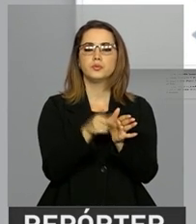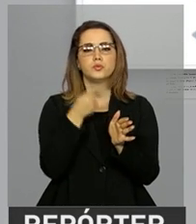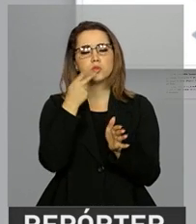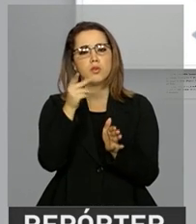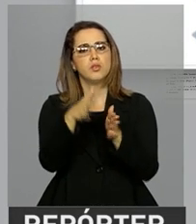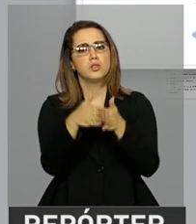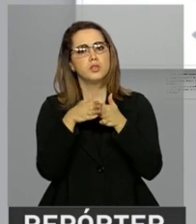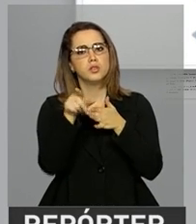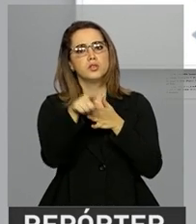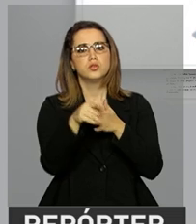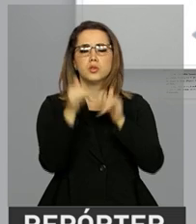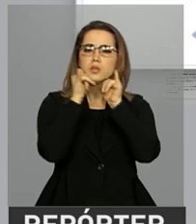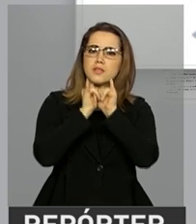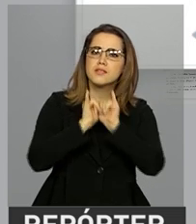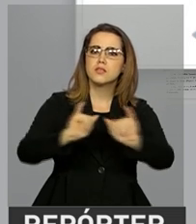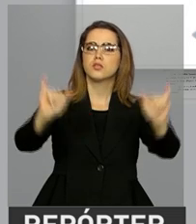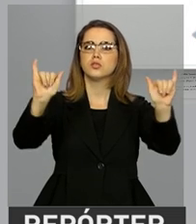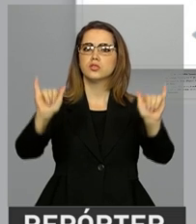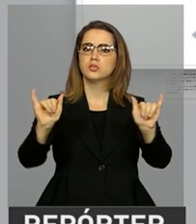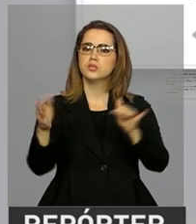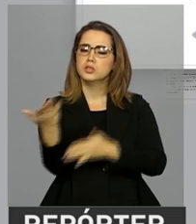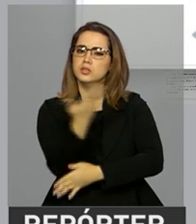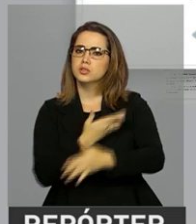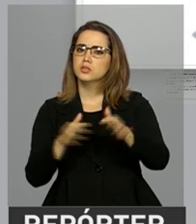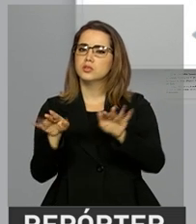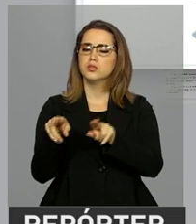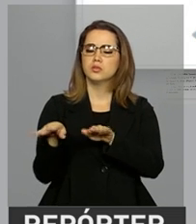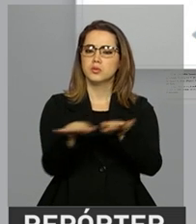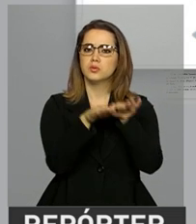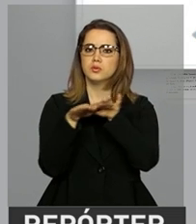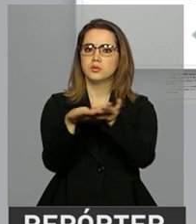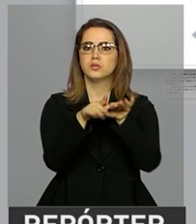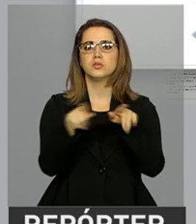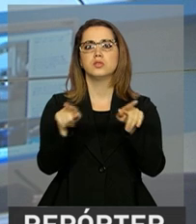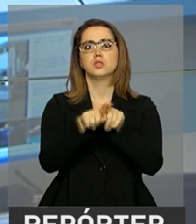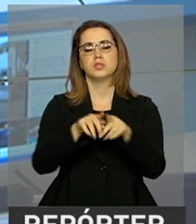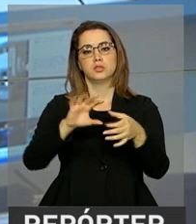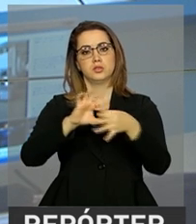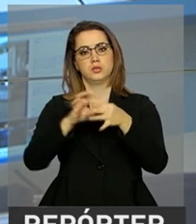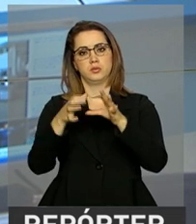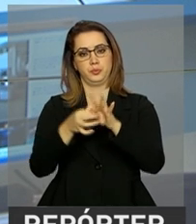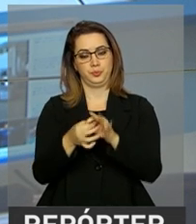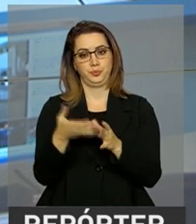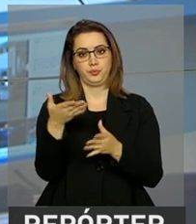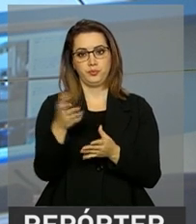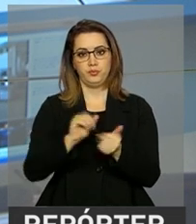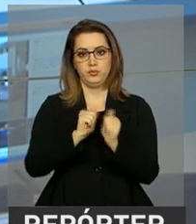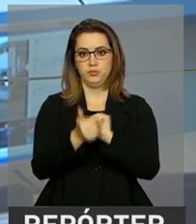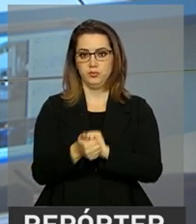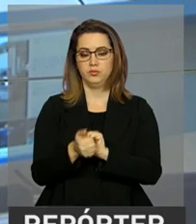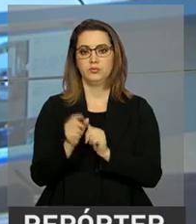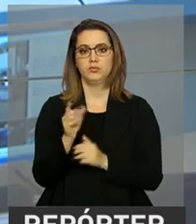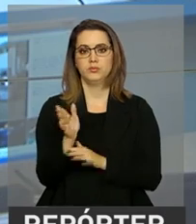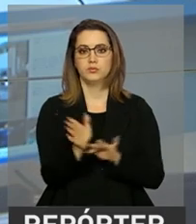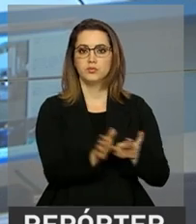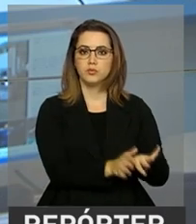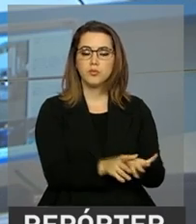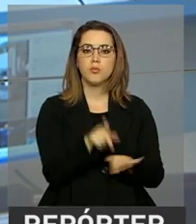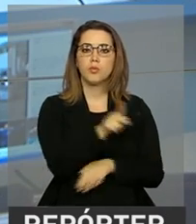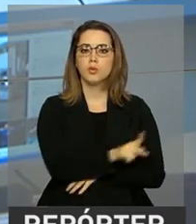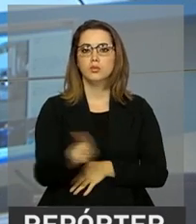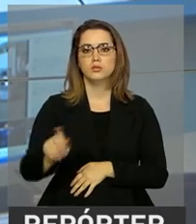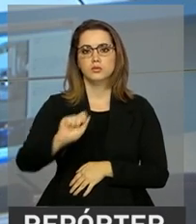que eles sejam mensageiros de fraternidade e do autêntico espírito esportivo. O presidente em exercício Michel Temer